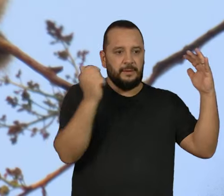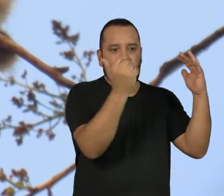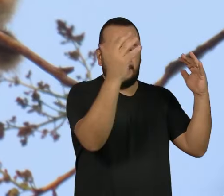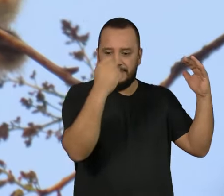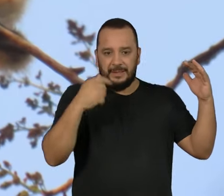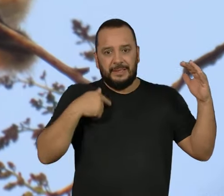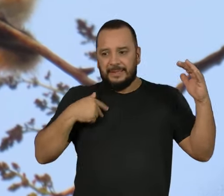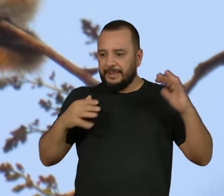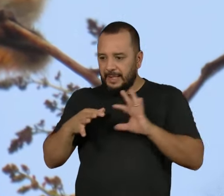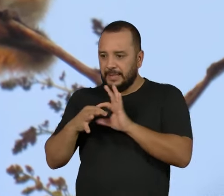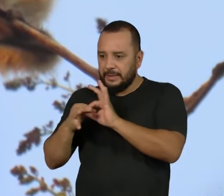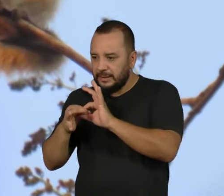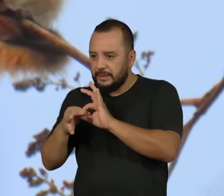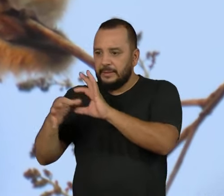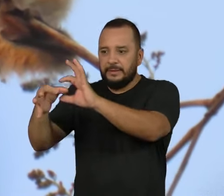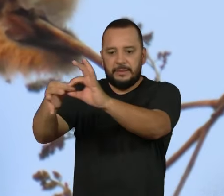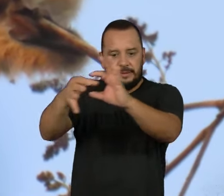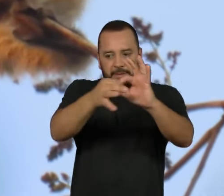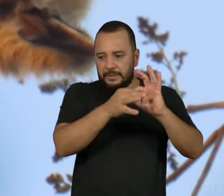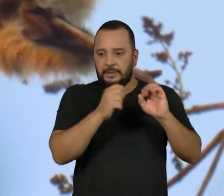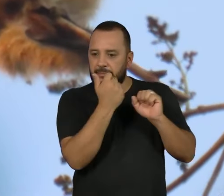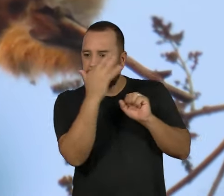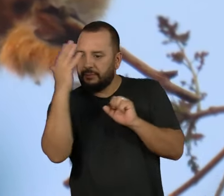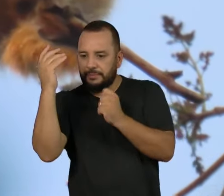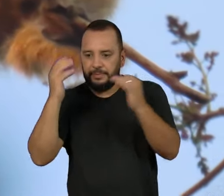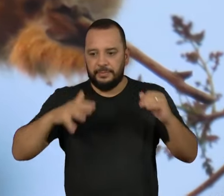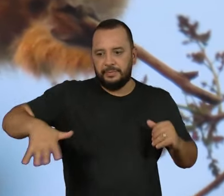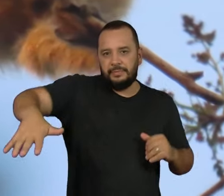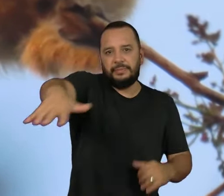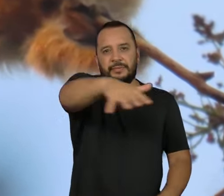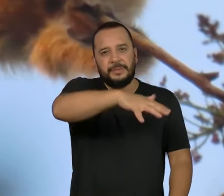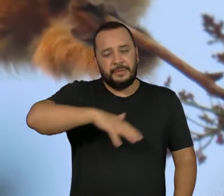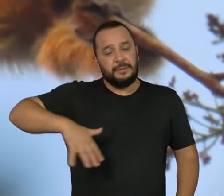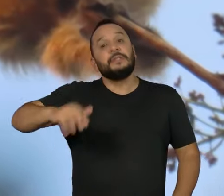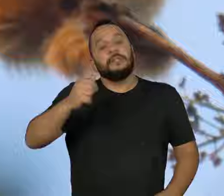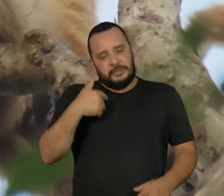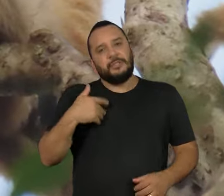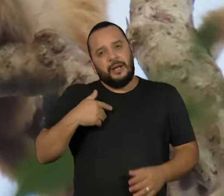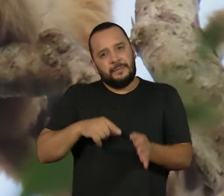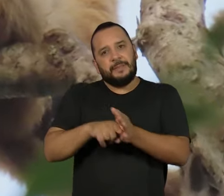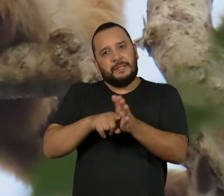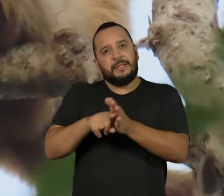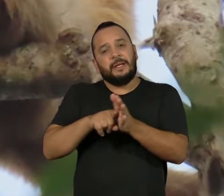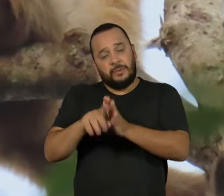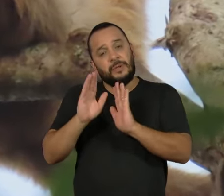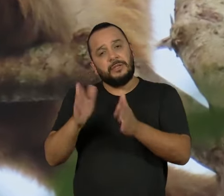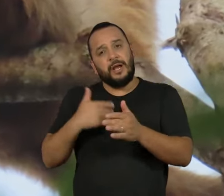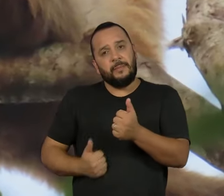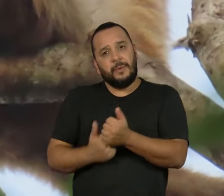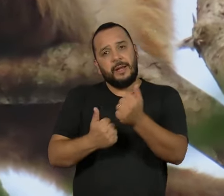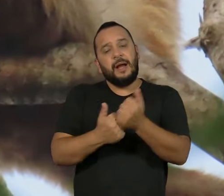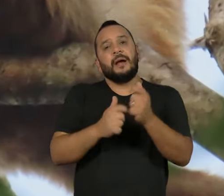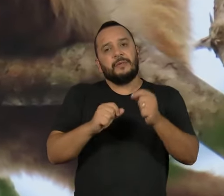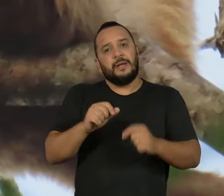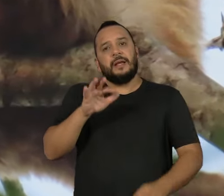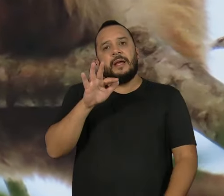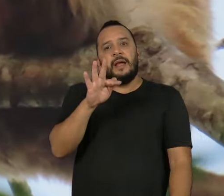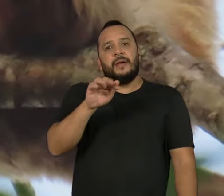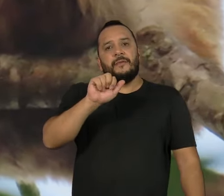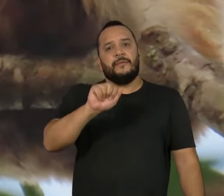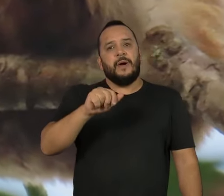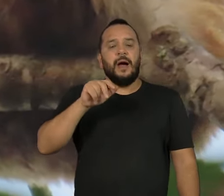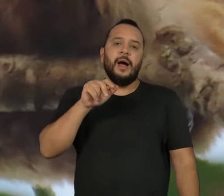deles, afirmam as pesquisadoras apoiadas pela FAPESP, a Fundação de Amparo à Pesquisa de São Paulo.